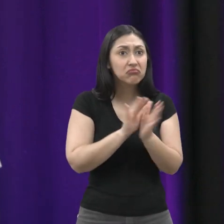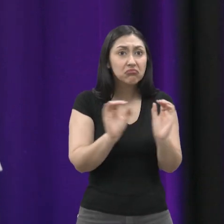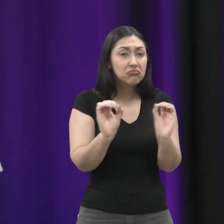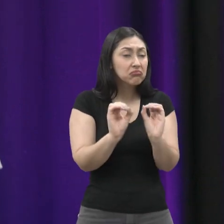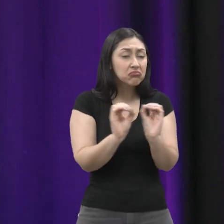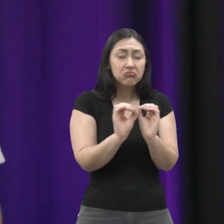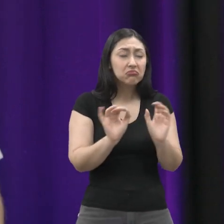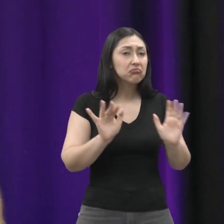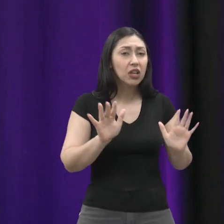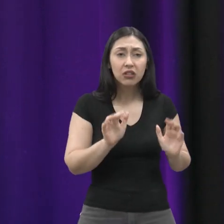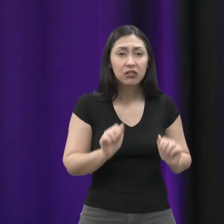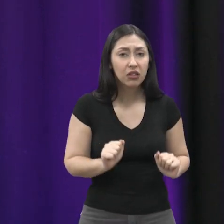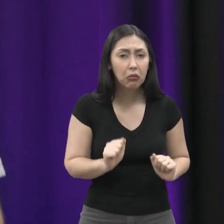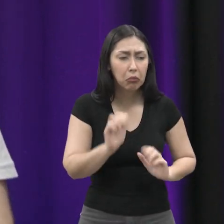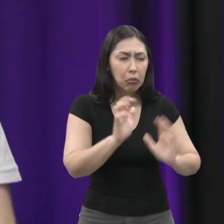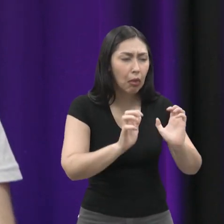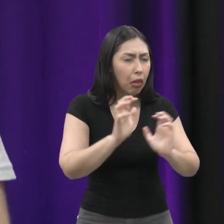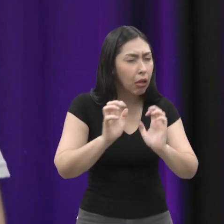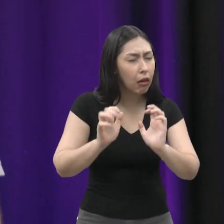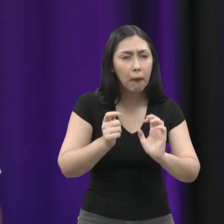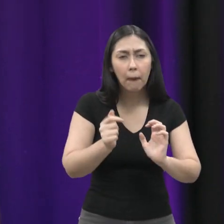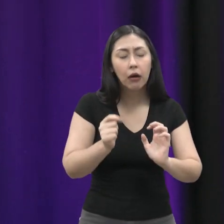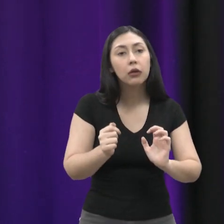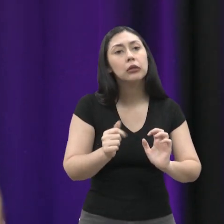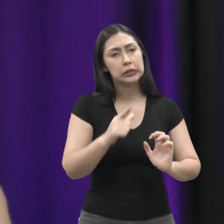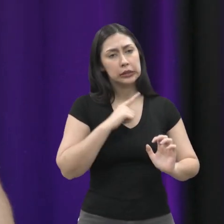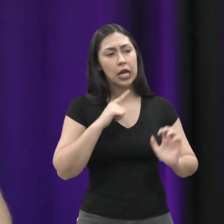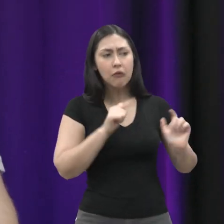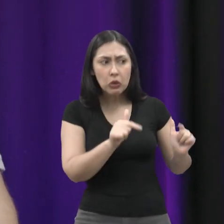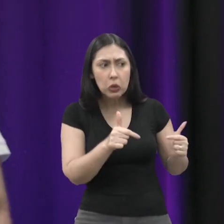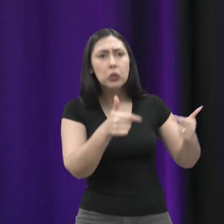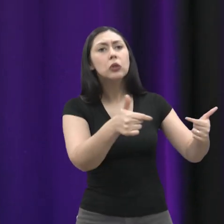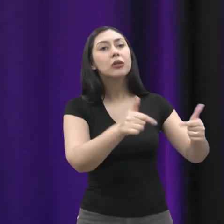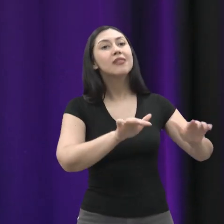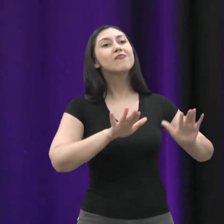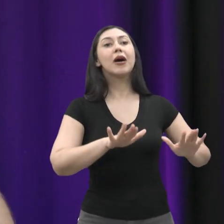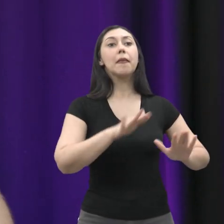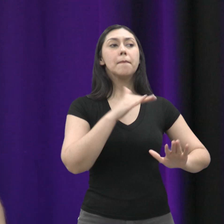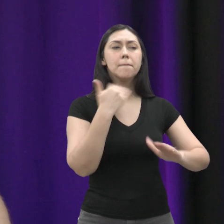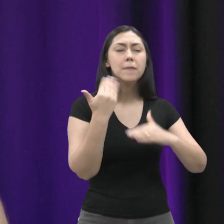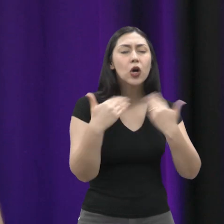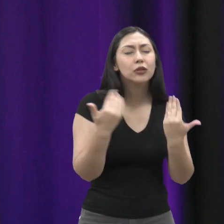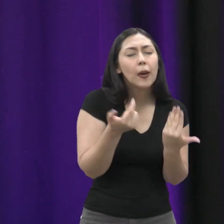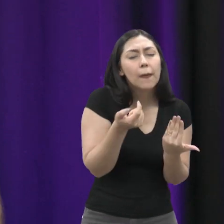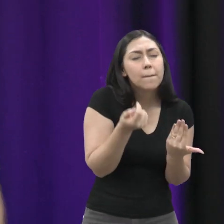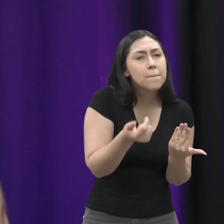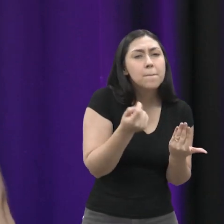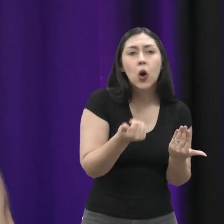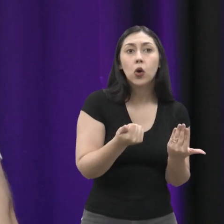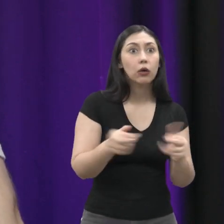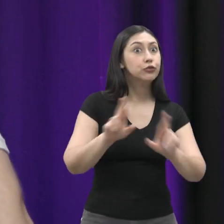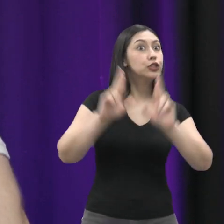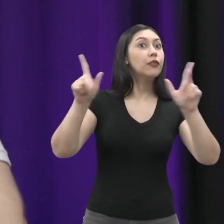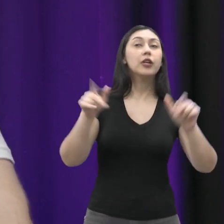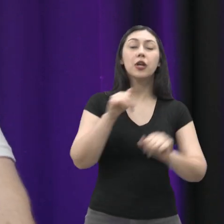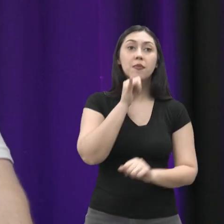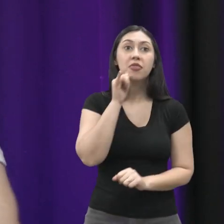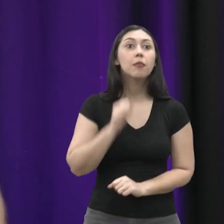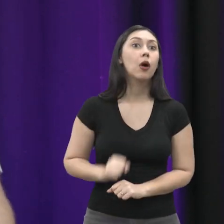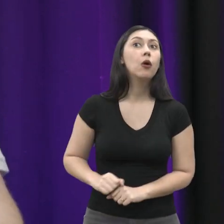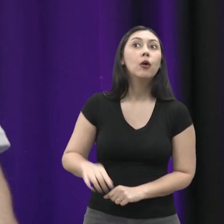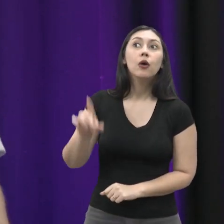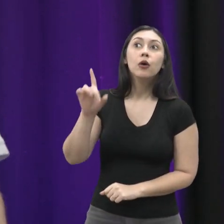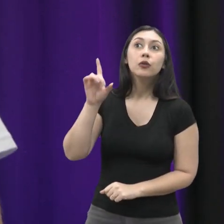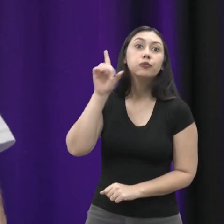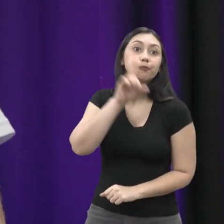de mortos. Teve luta, sim, teve mortes, mas muito diferente dos Estados Unidos, que enfrentou uma guerra contra a Inglaterra, do